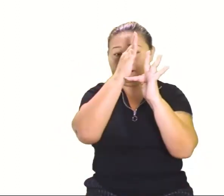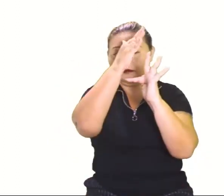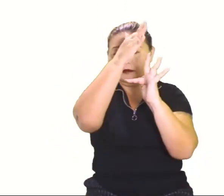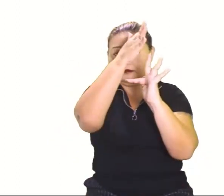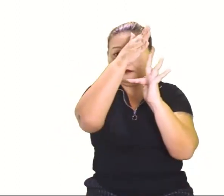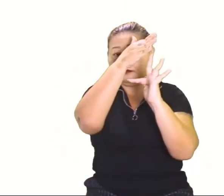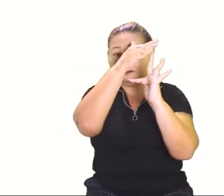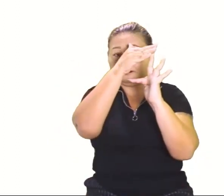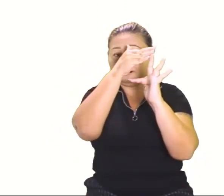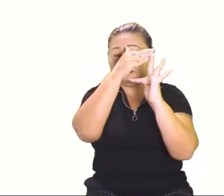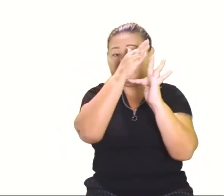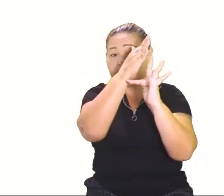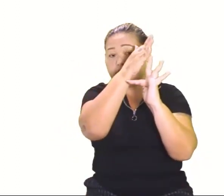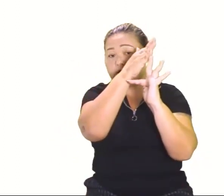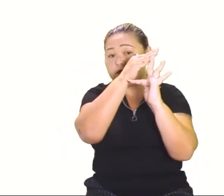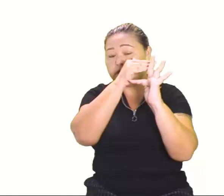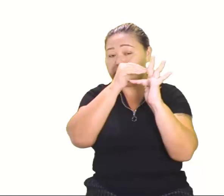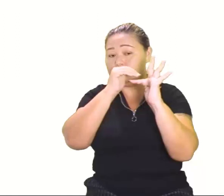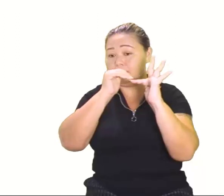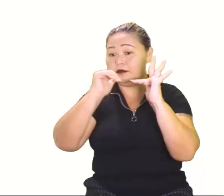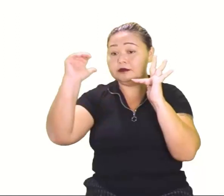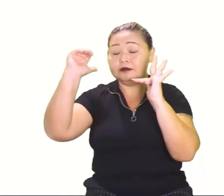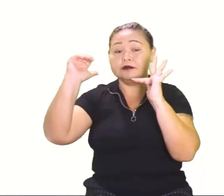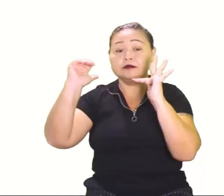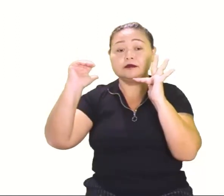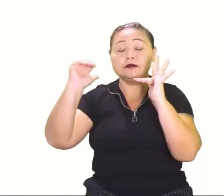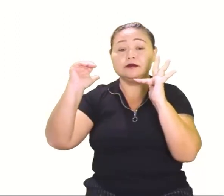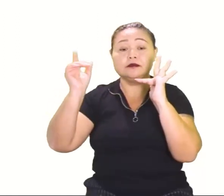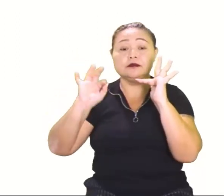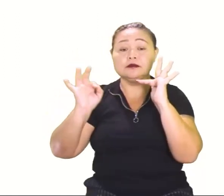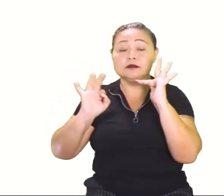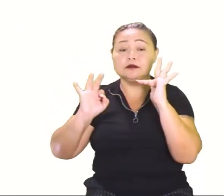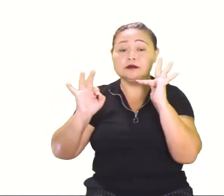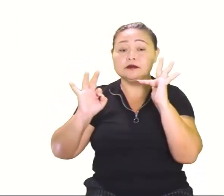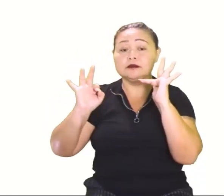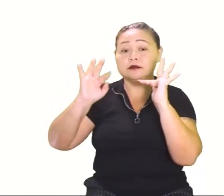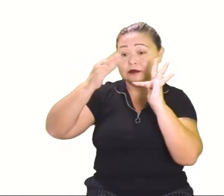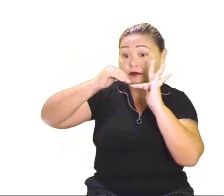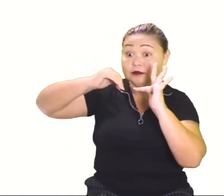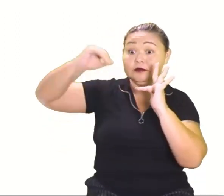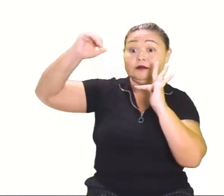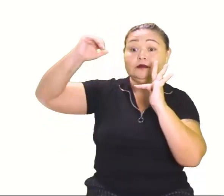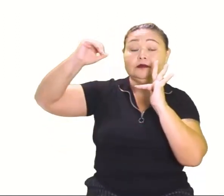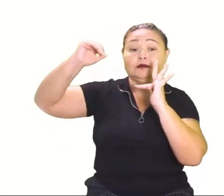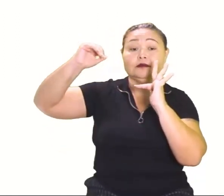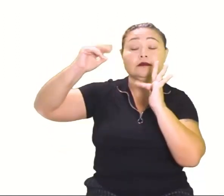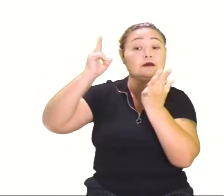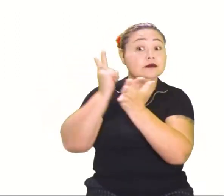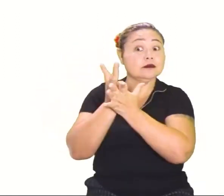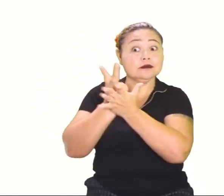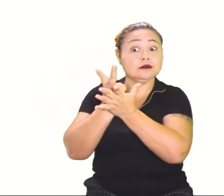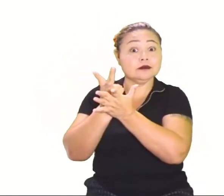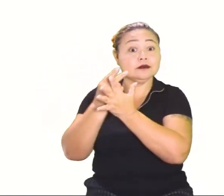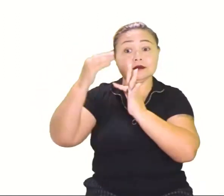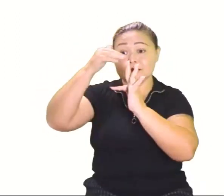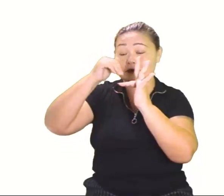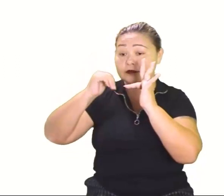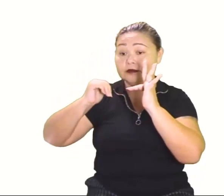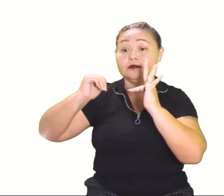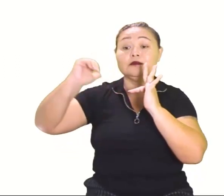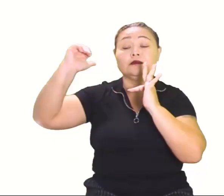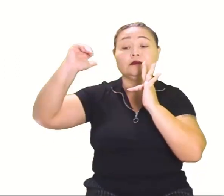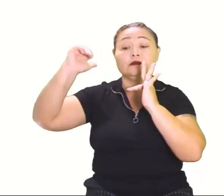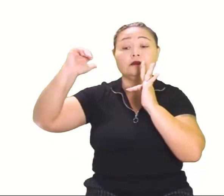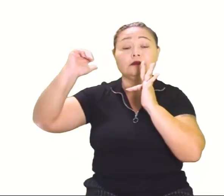o reflexo, né? Tipo, aqui vai para cá, ó. Ela não desce mais, quando chega aqui ela sobe. Isso. Aqui do mesmo jeito, ela não vai descer, ela